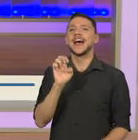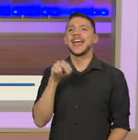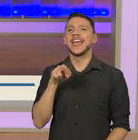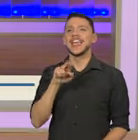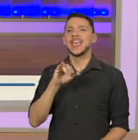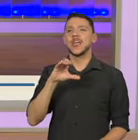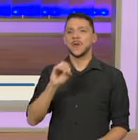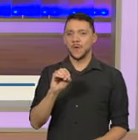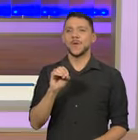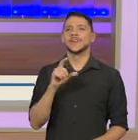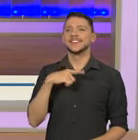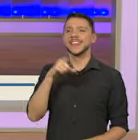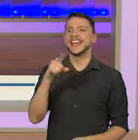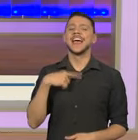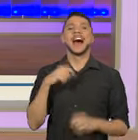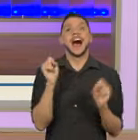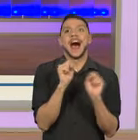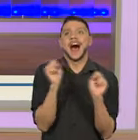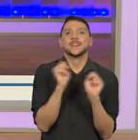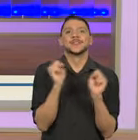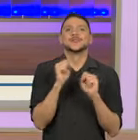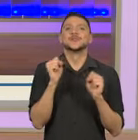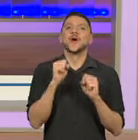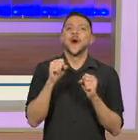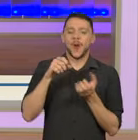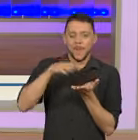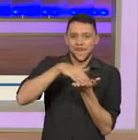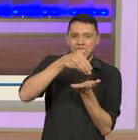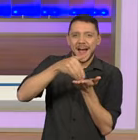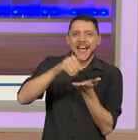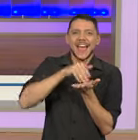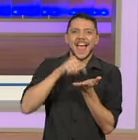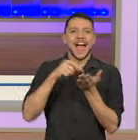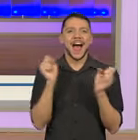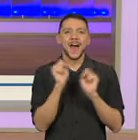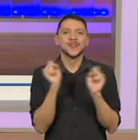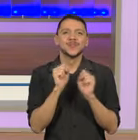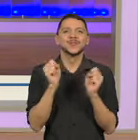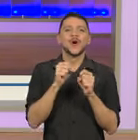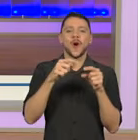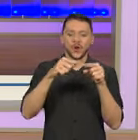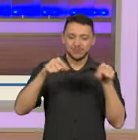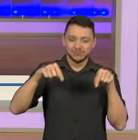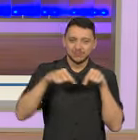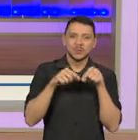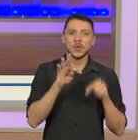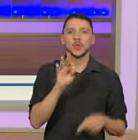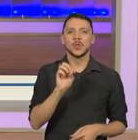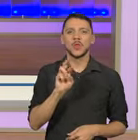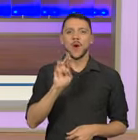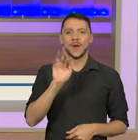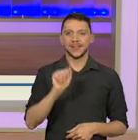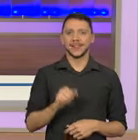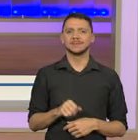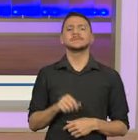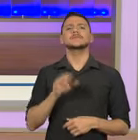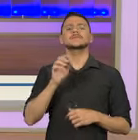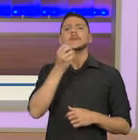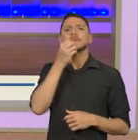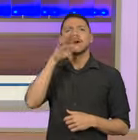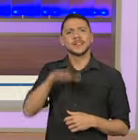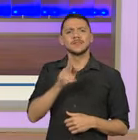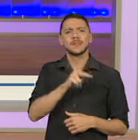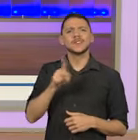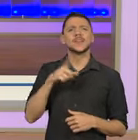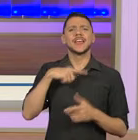adoro panqueca, adoro torta também. Meu café da manhã, por mim, eu comi há 6 dias. Boa tarde, por André. Escrevi sua carta. Minha carta?